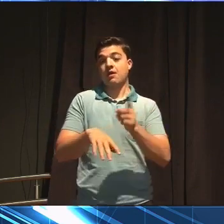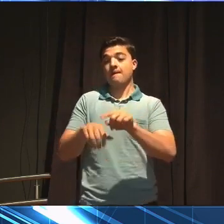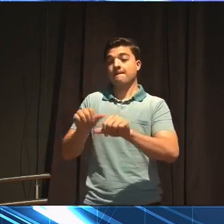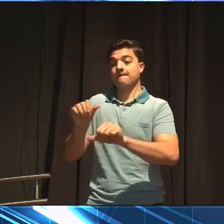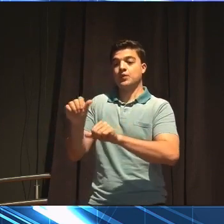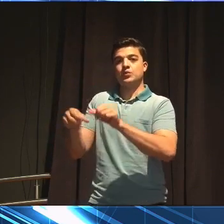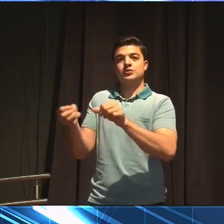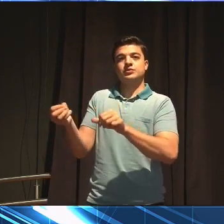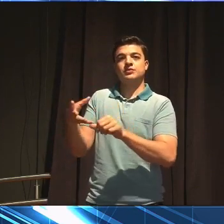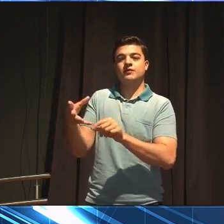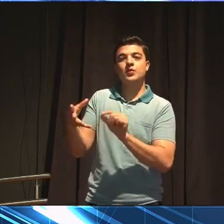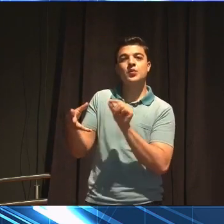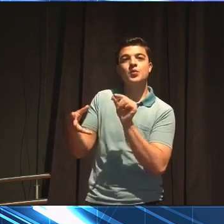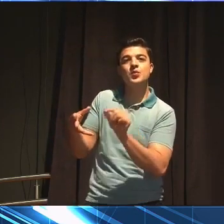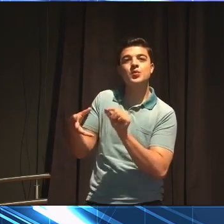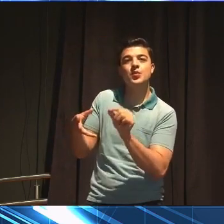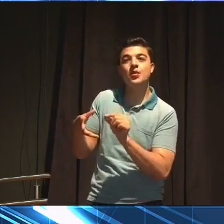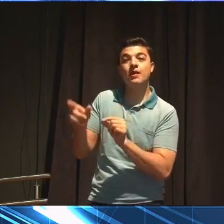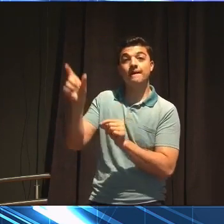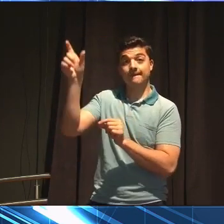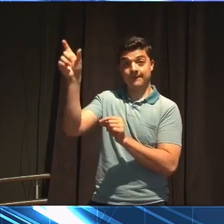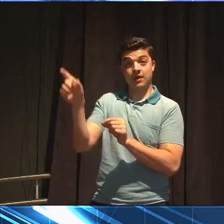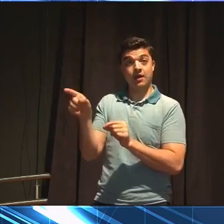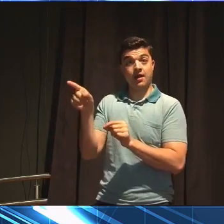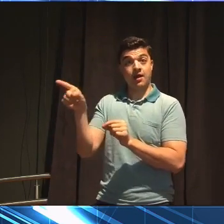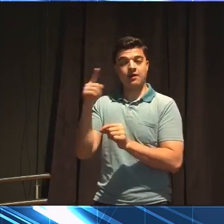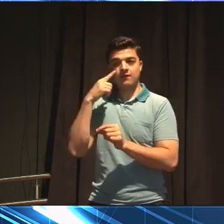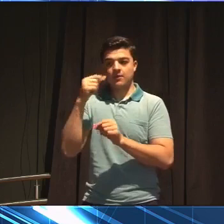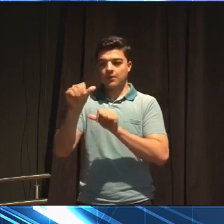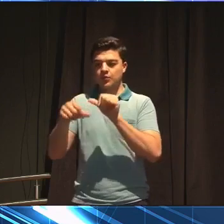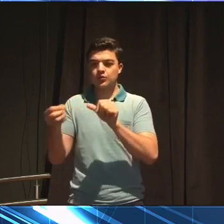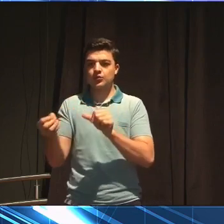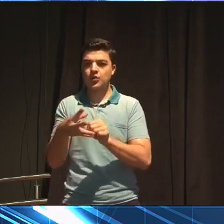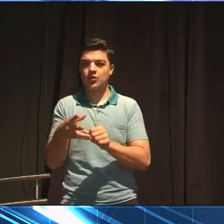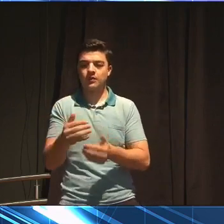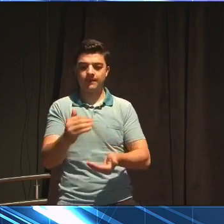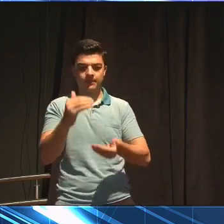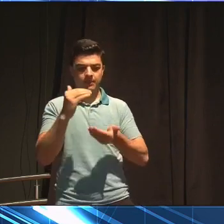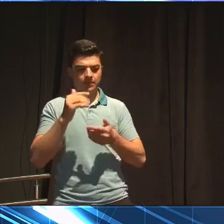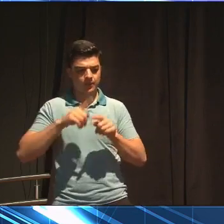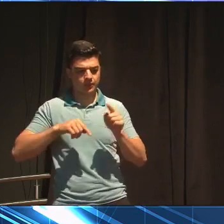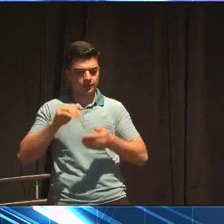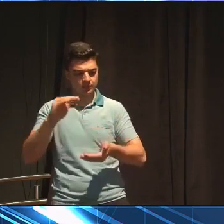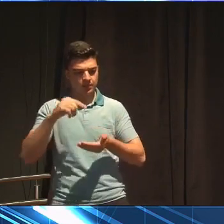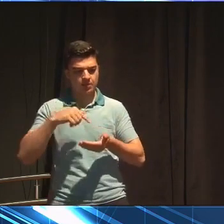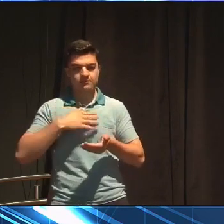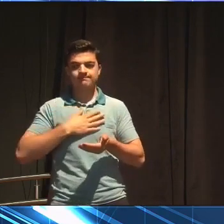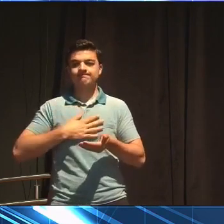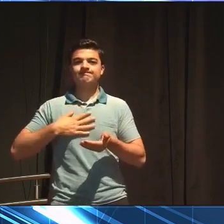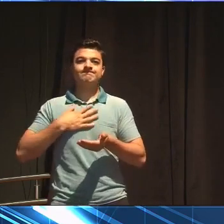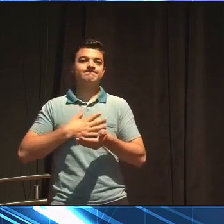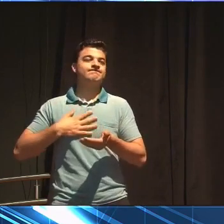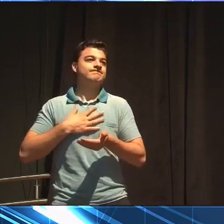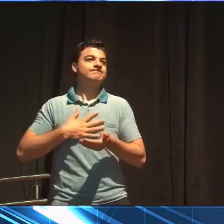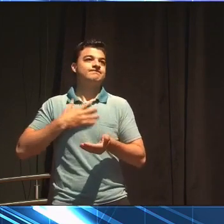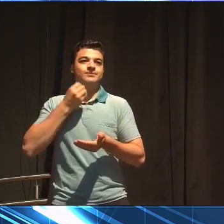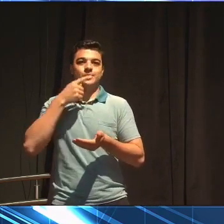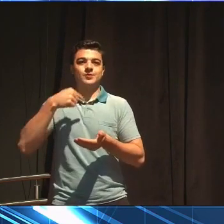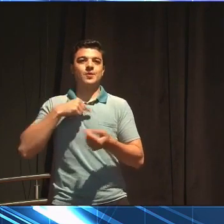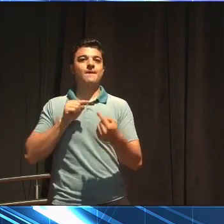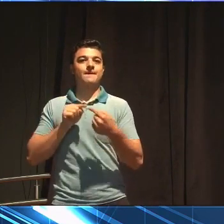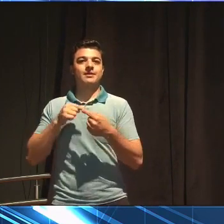sente satisfeita, ela viu valor naquele produto que vocês criaram. E aí, a gente precisa